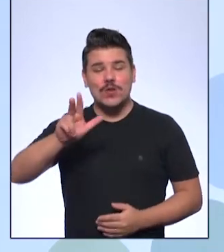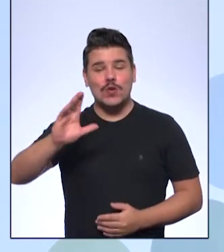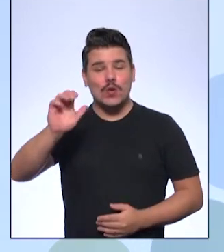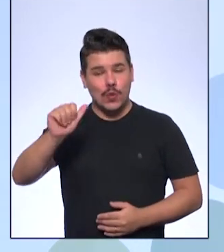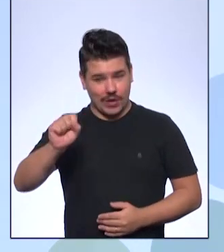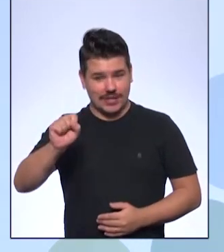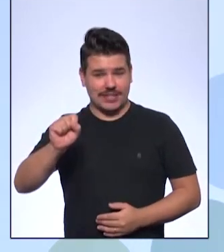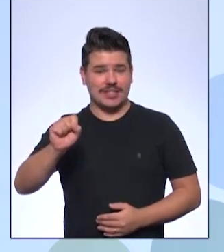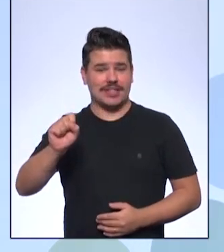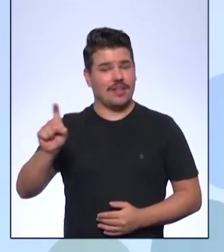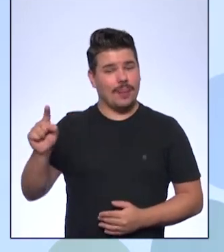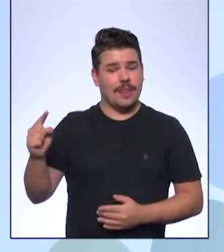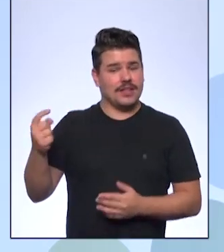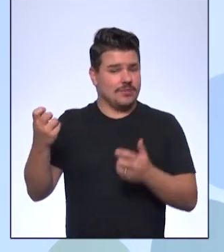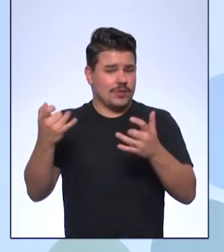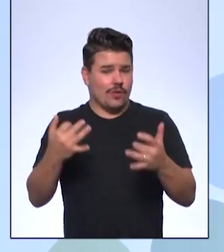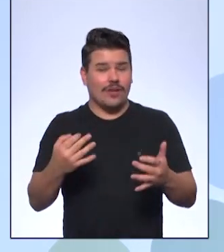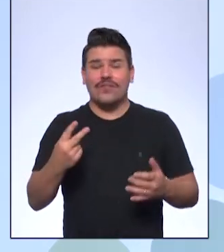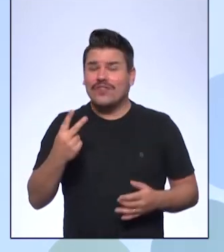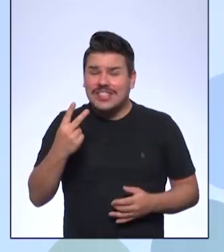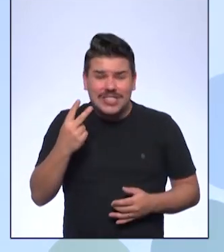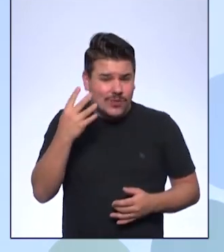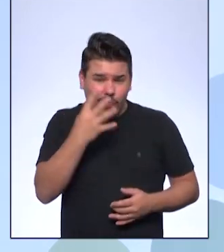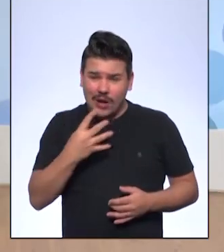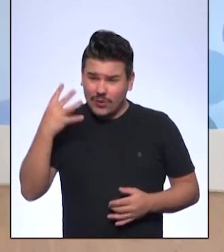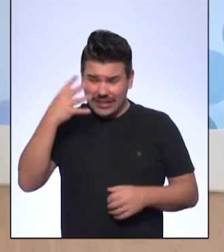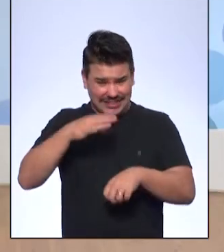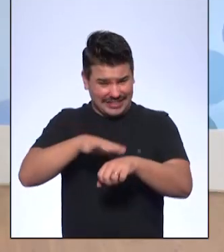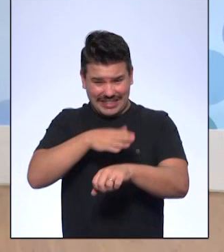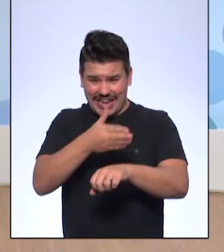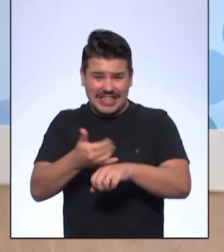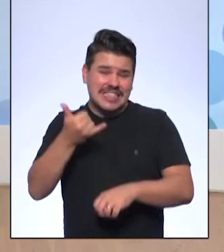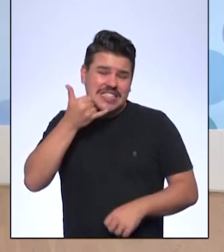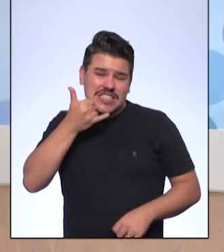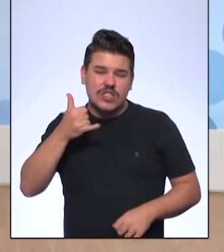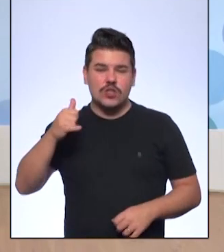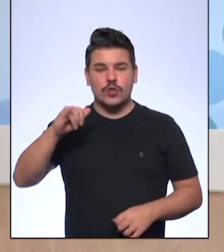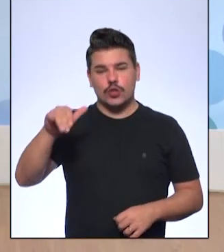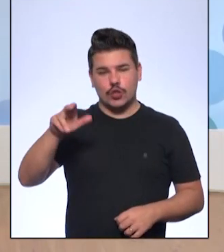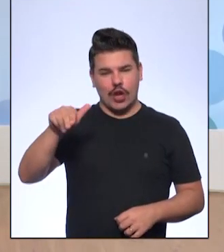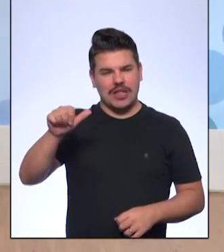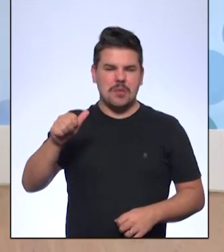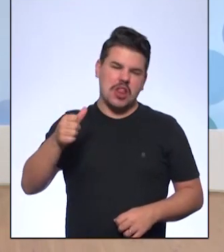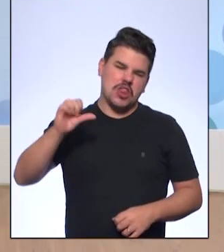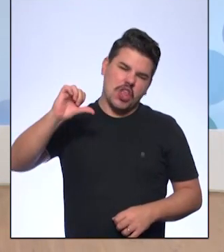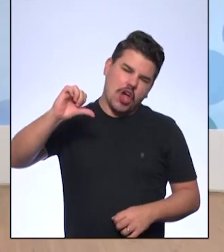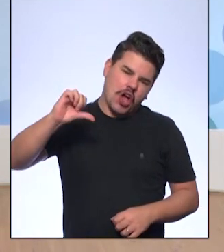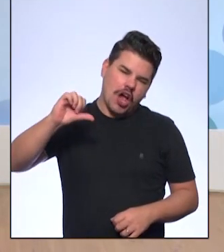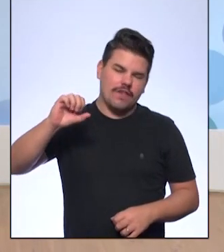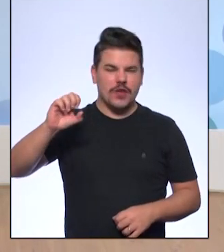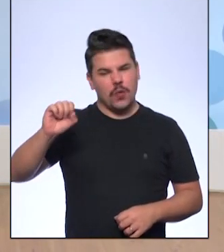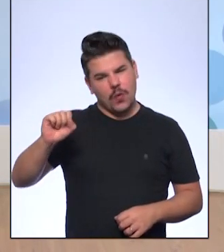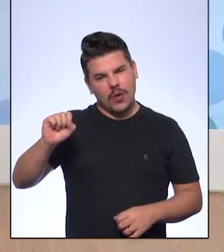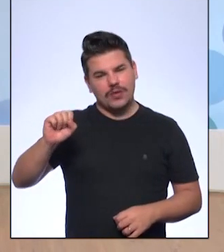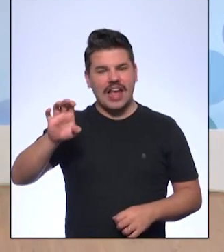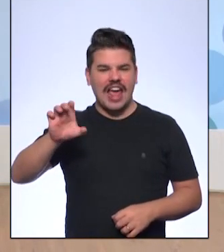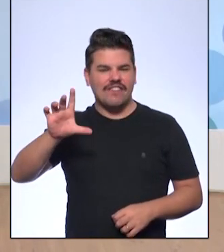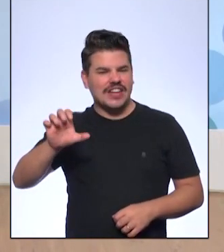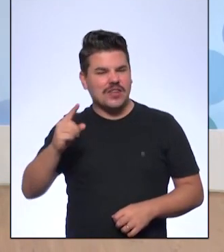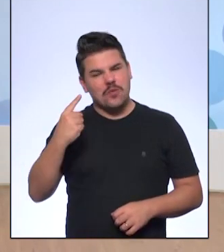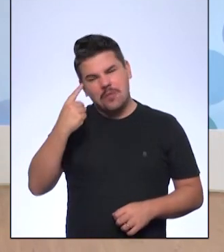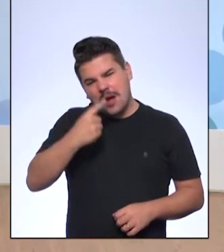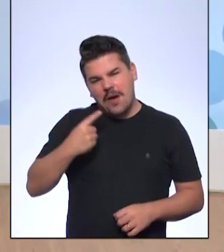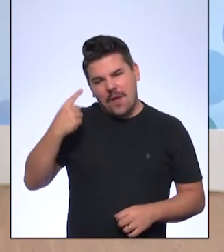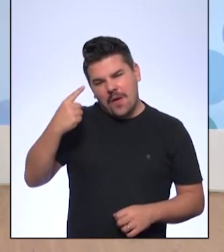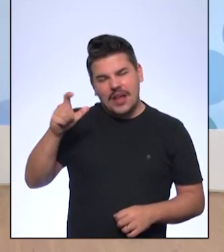que basicamente 24 horas. O Jonathan, 9. Lucas, 8. Evelyn, 1. Lívia,